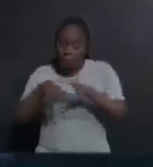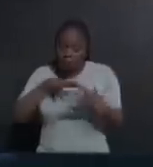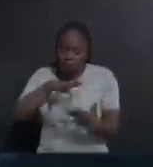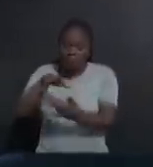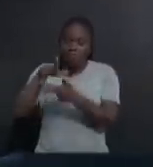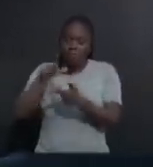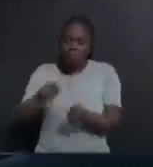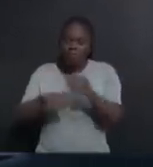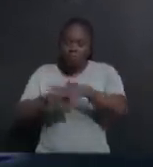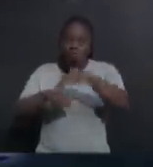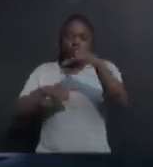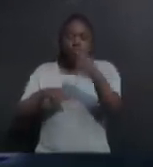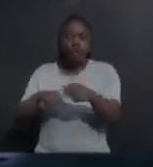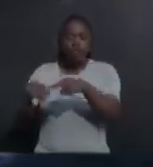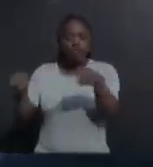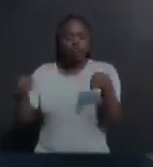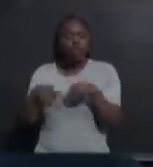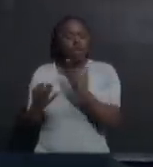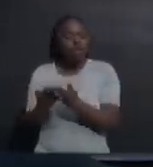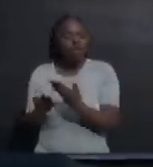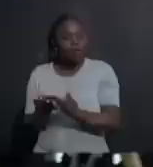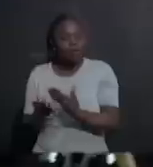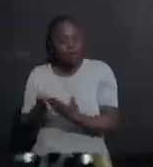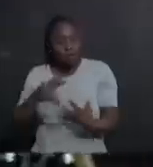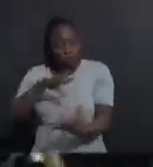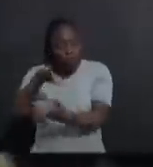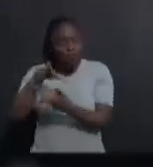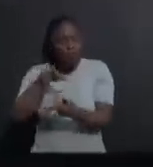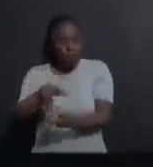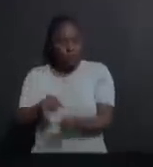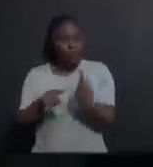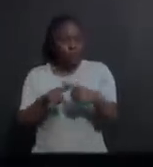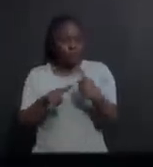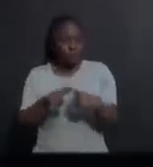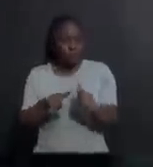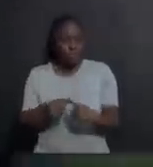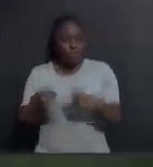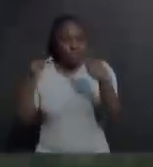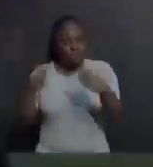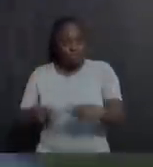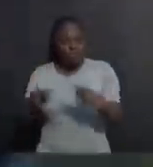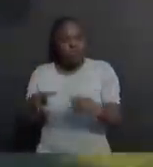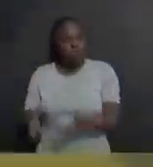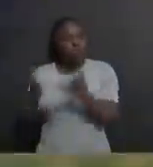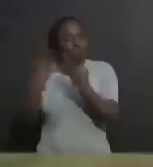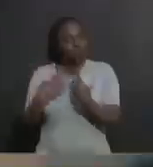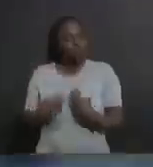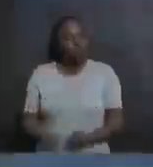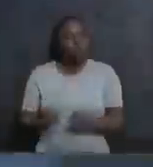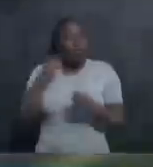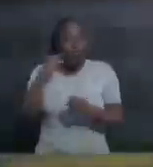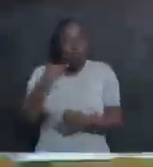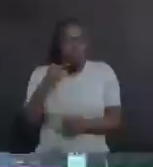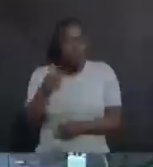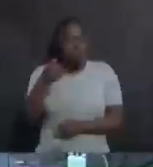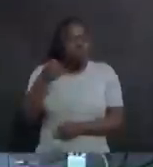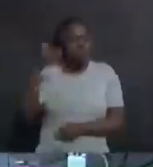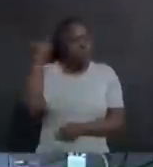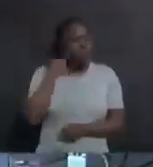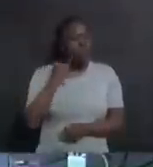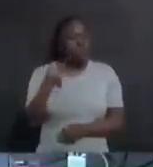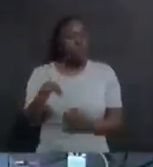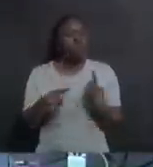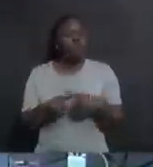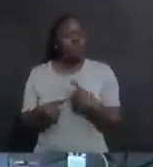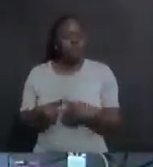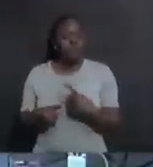aula. Não é no Brasil, não é no mundo. Por quê? Porque foi o lugar que recebeu menos profecia em todos esses tempos. Por